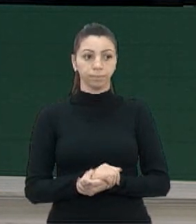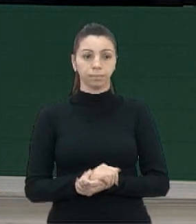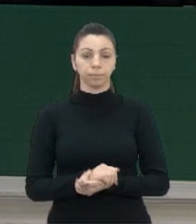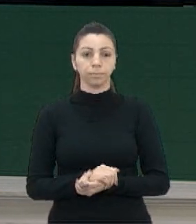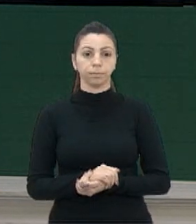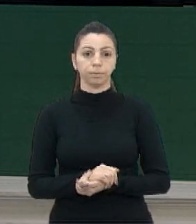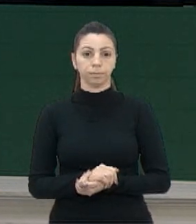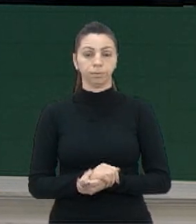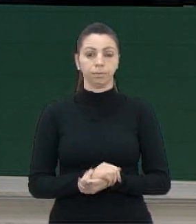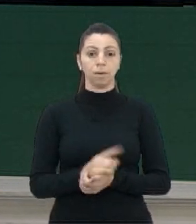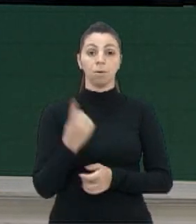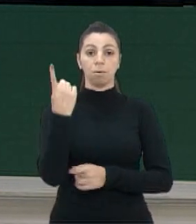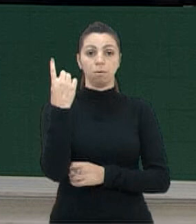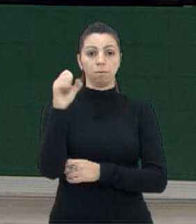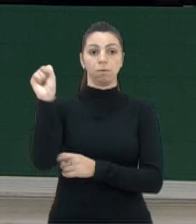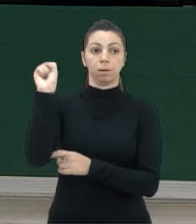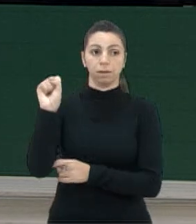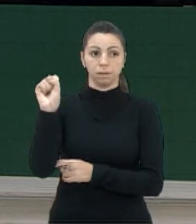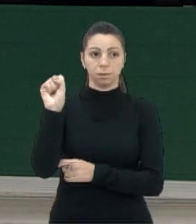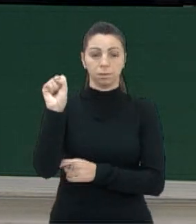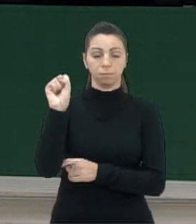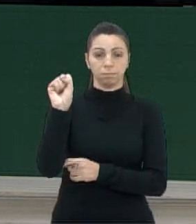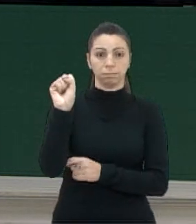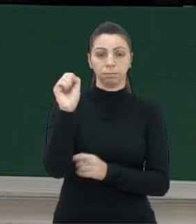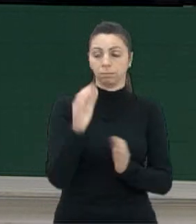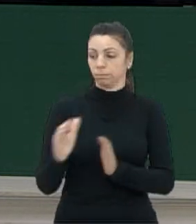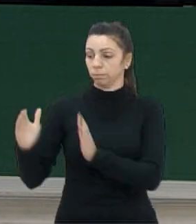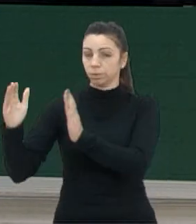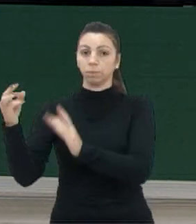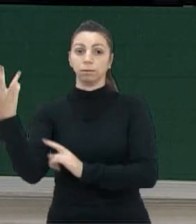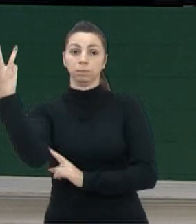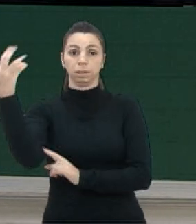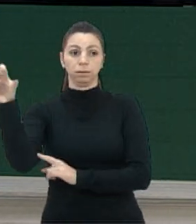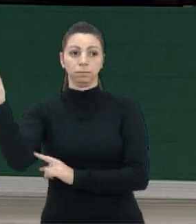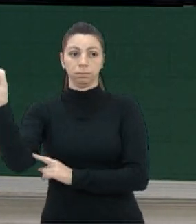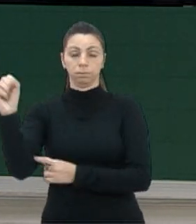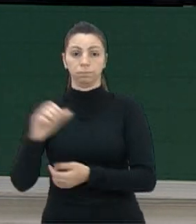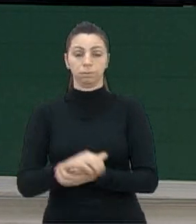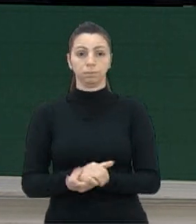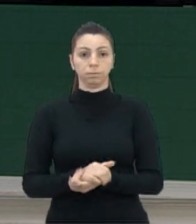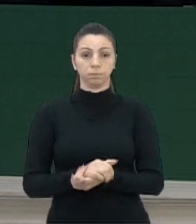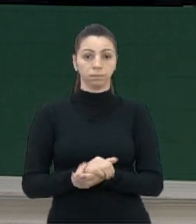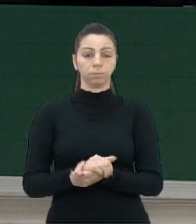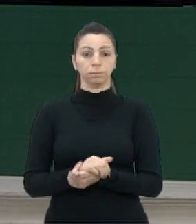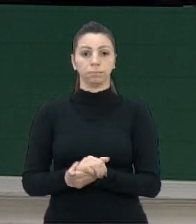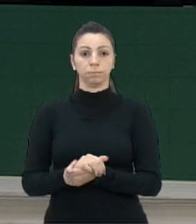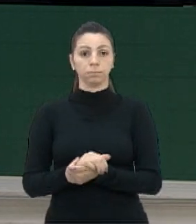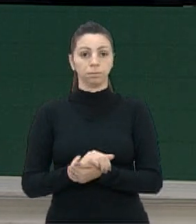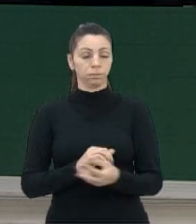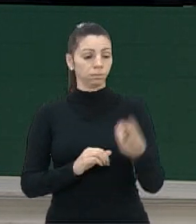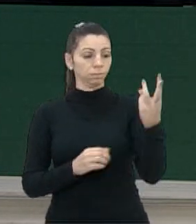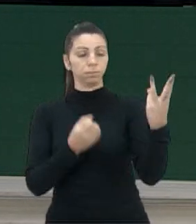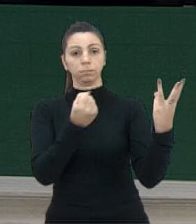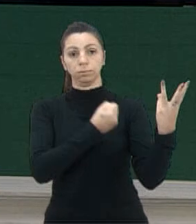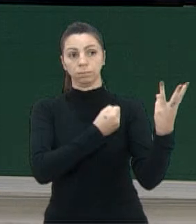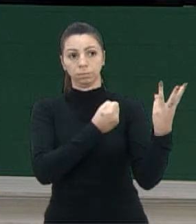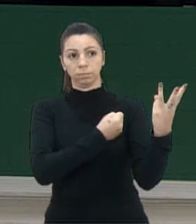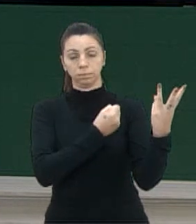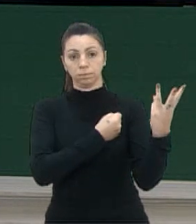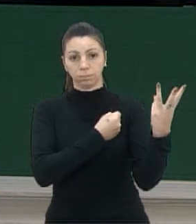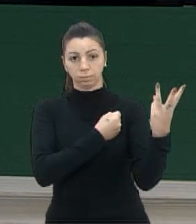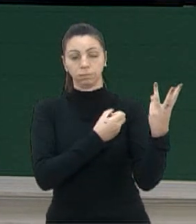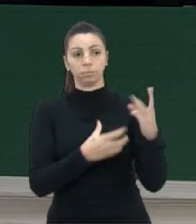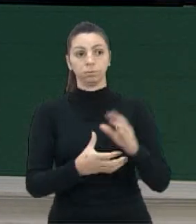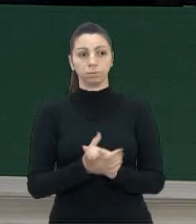a gente tem um enxofre. Lá do outro lado a gente tem 3, então eu vou usar o coeficiente estequiométrico aqui, o índice